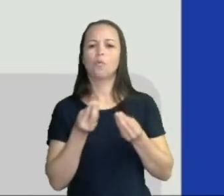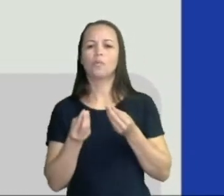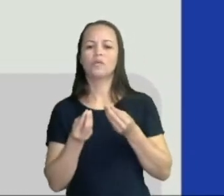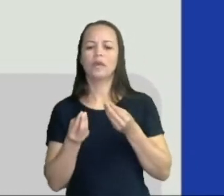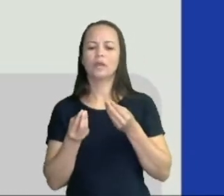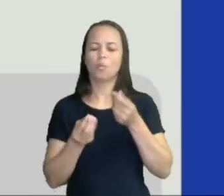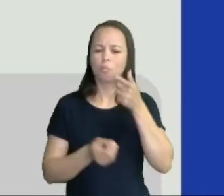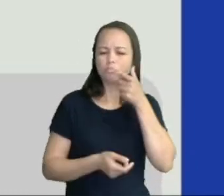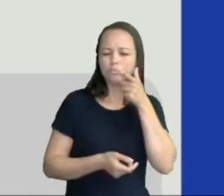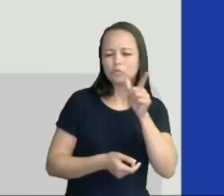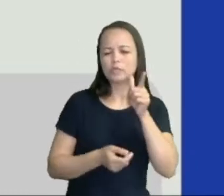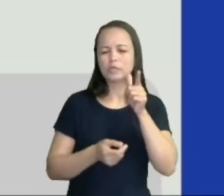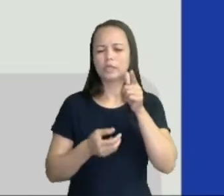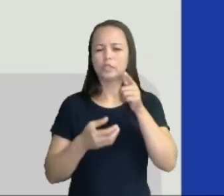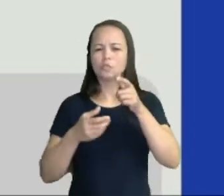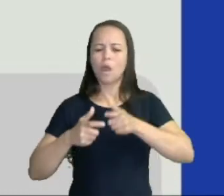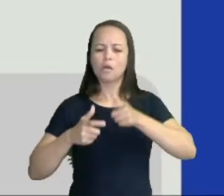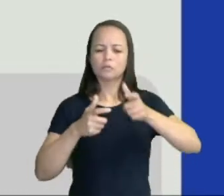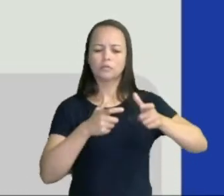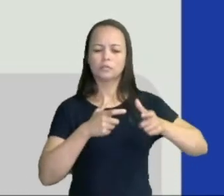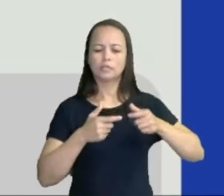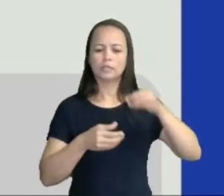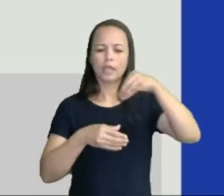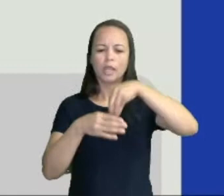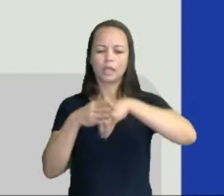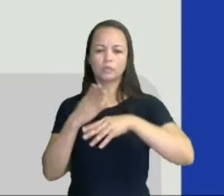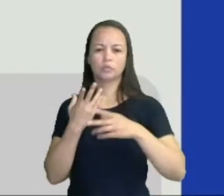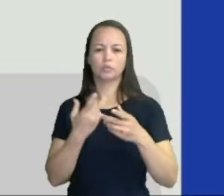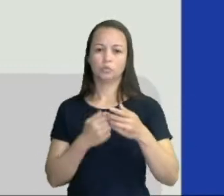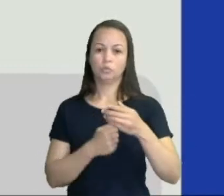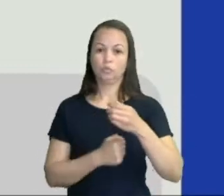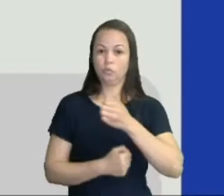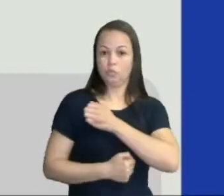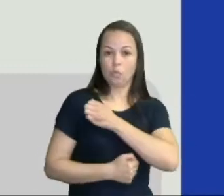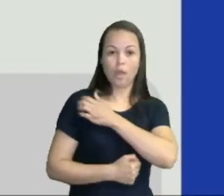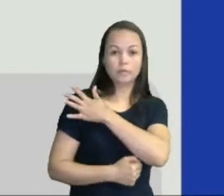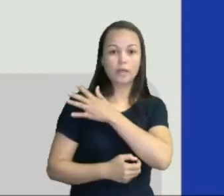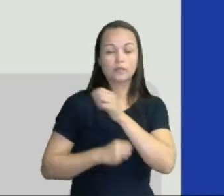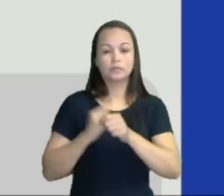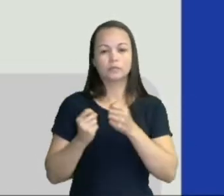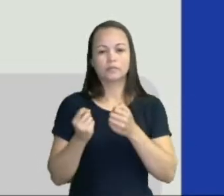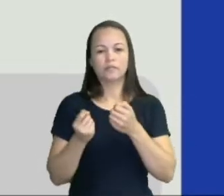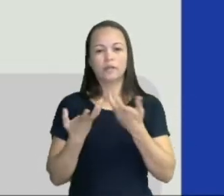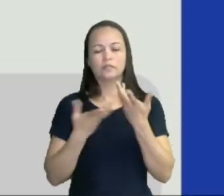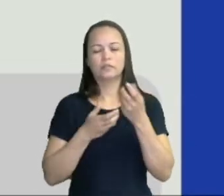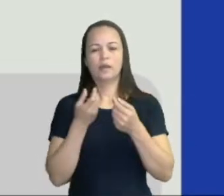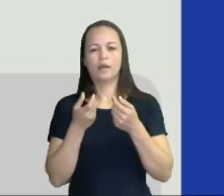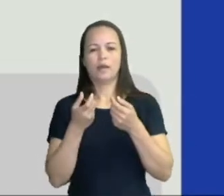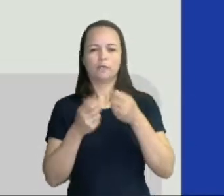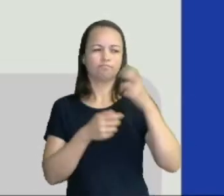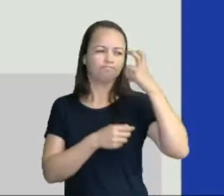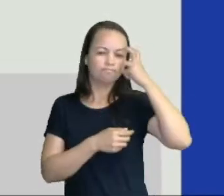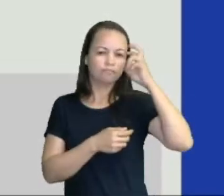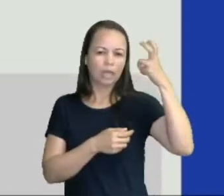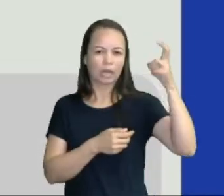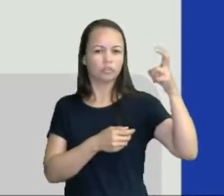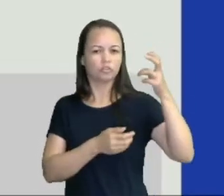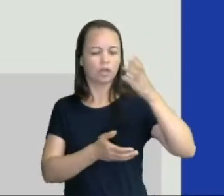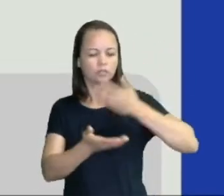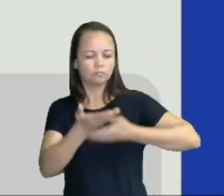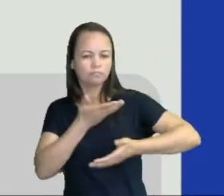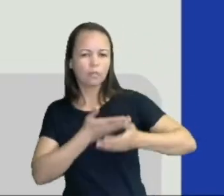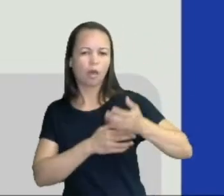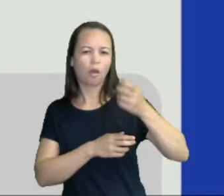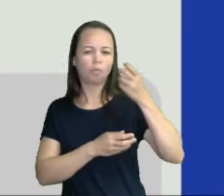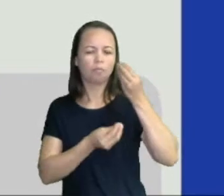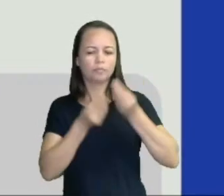conseguindo espaços dentro do exército através da sua inteligência. Então, todo esse movimento que ele